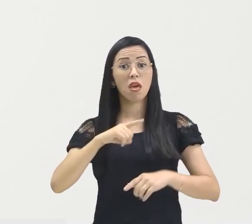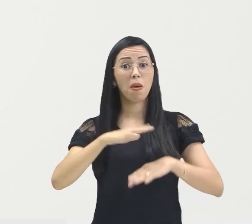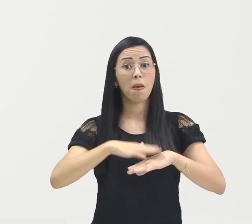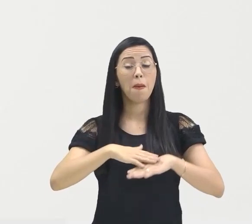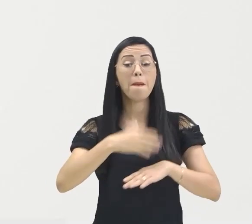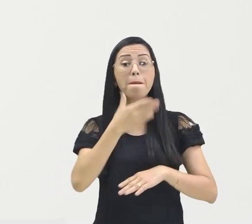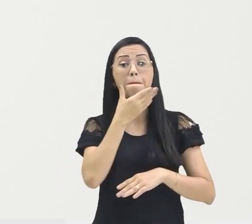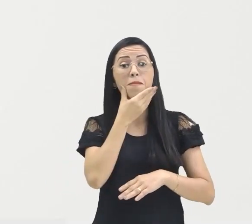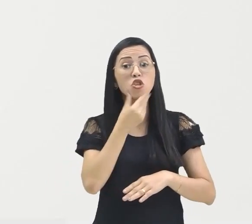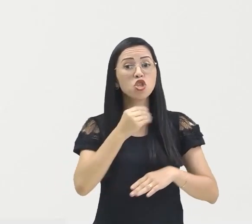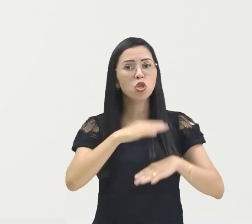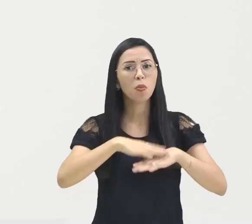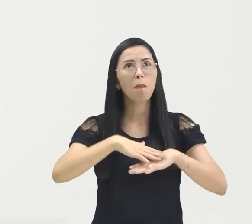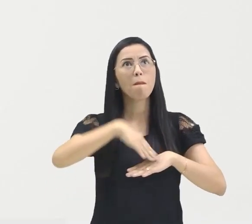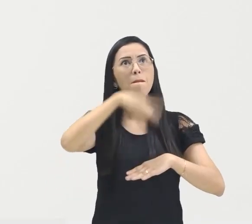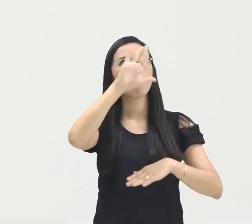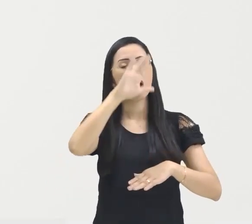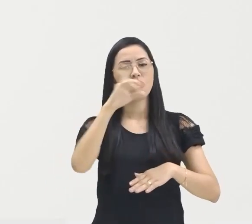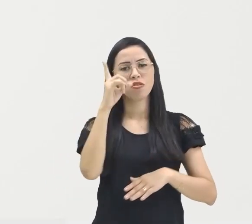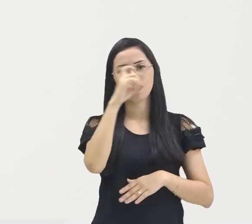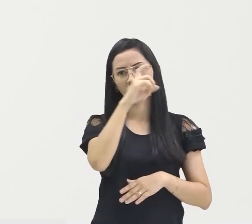em meninas.